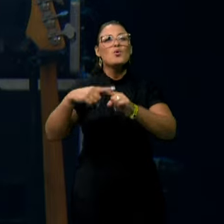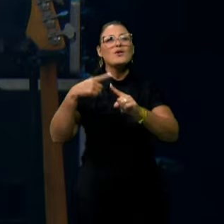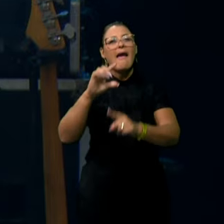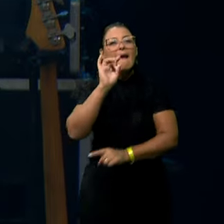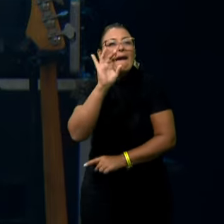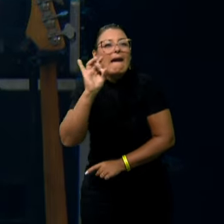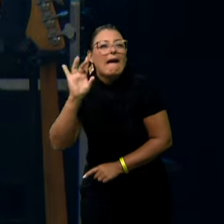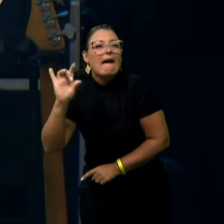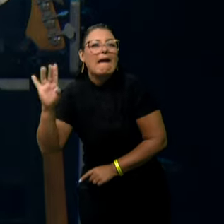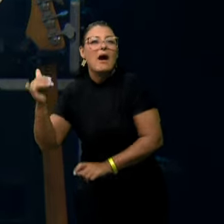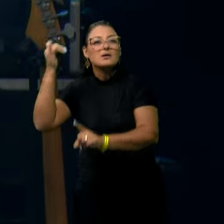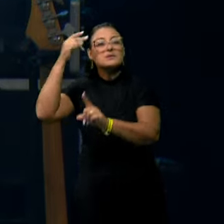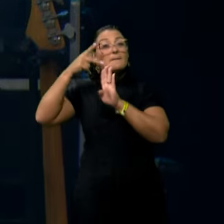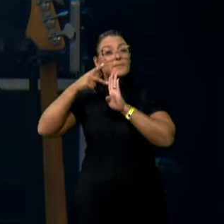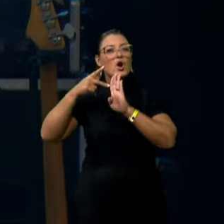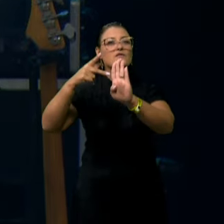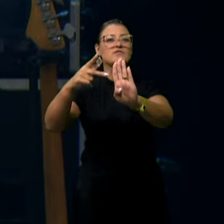palavras